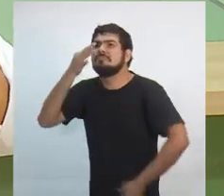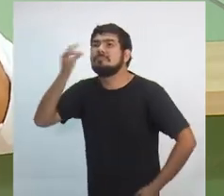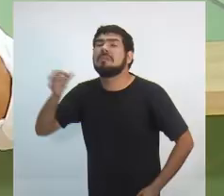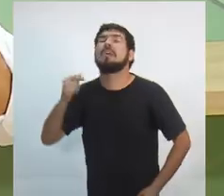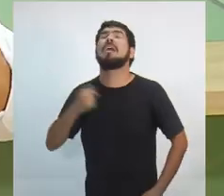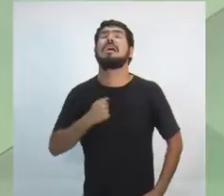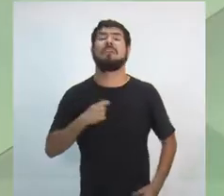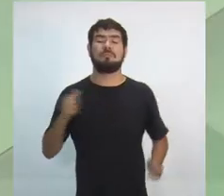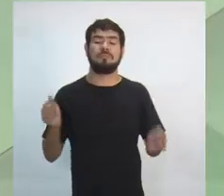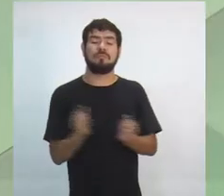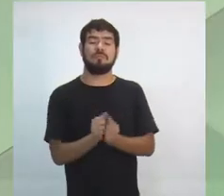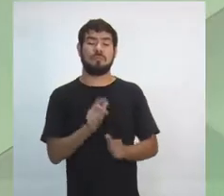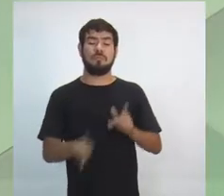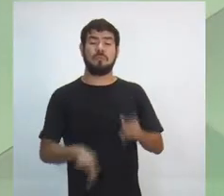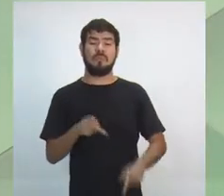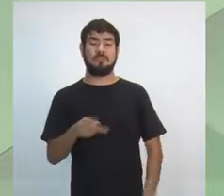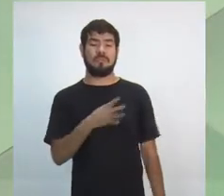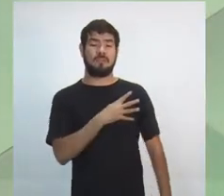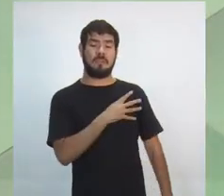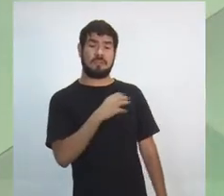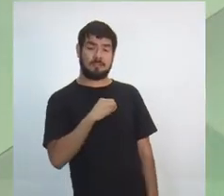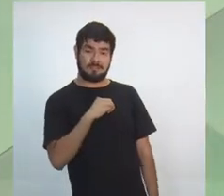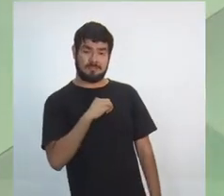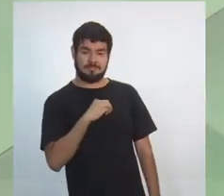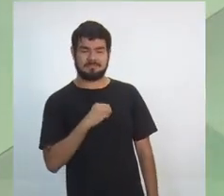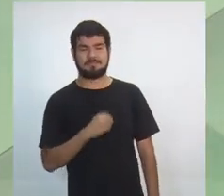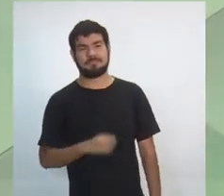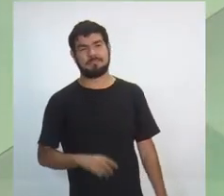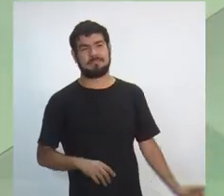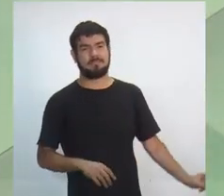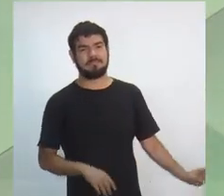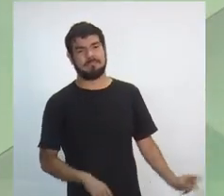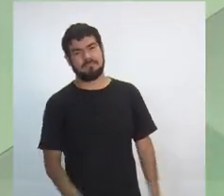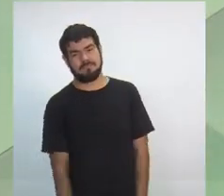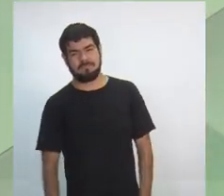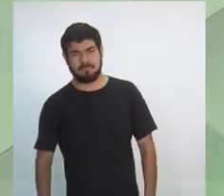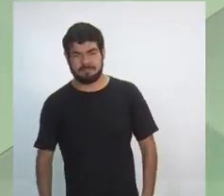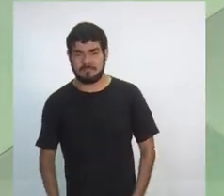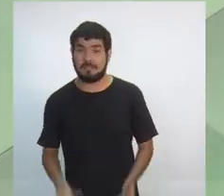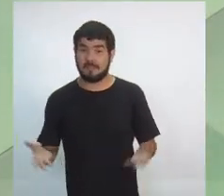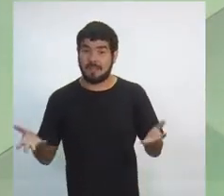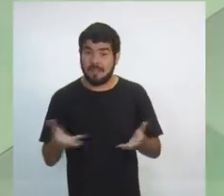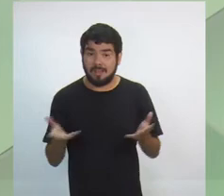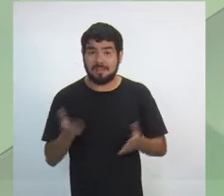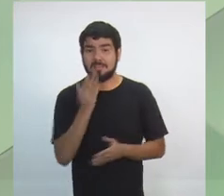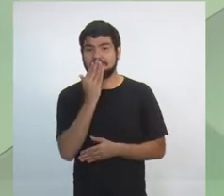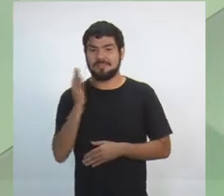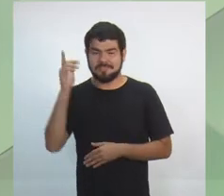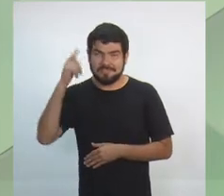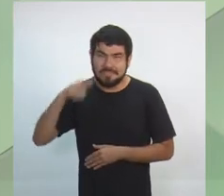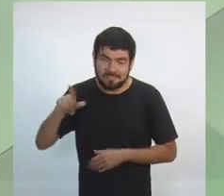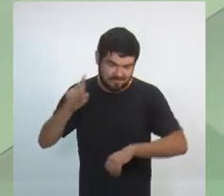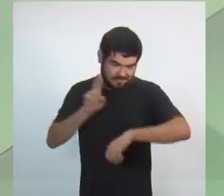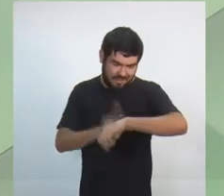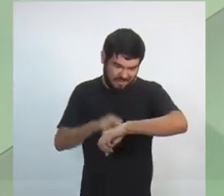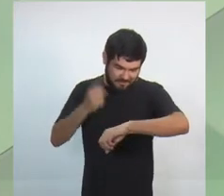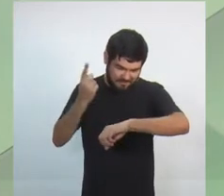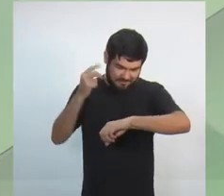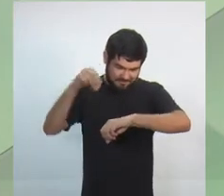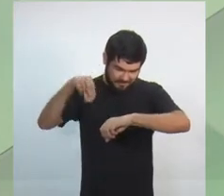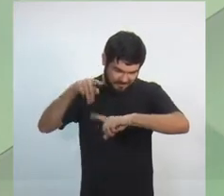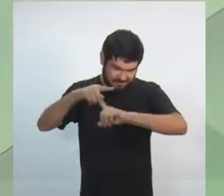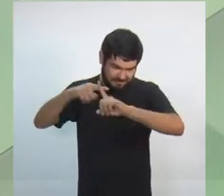40. Candidato Davi Almeida, 1 minuto e 30 para a réplica do candidato, e agora eu vou pedir de novo o cronômetro com 1 minuto e 30, que o